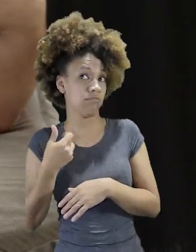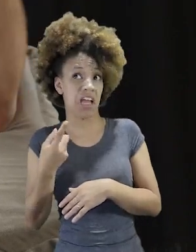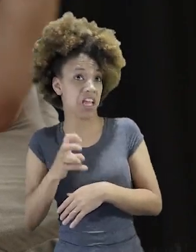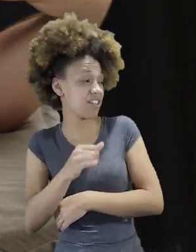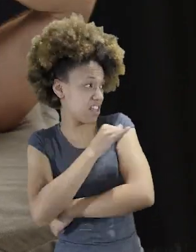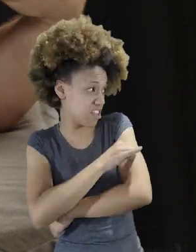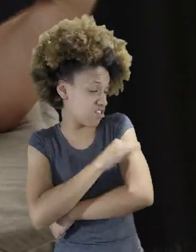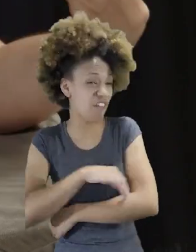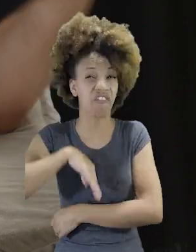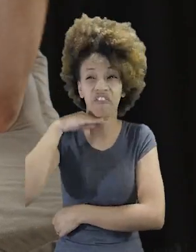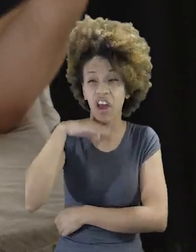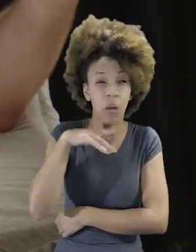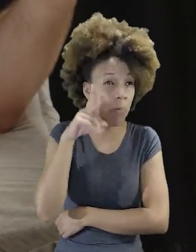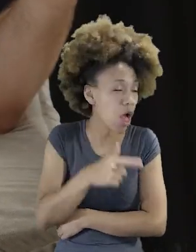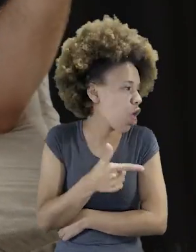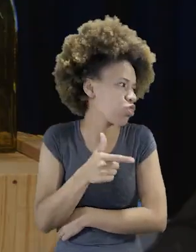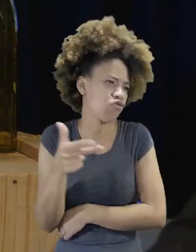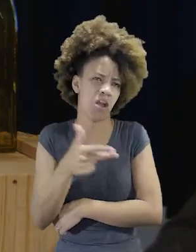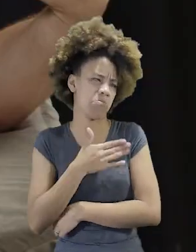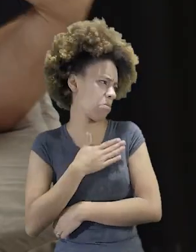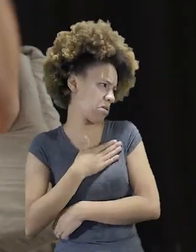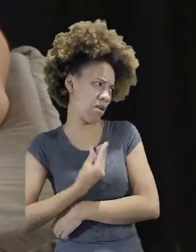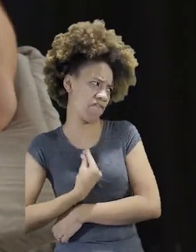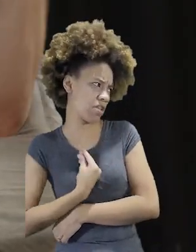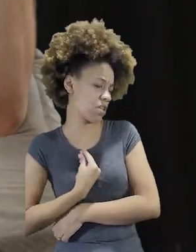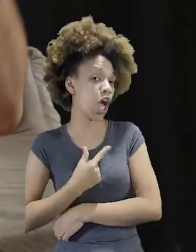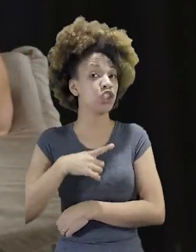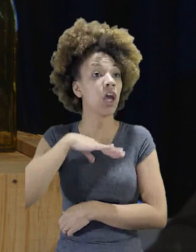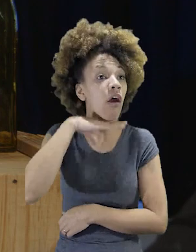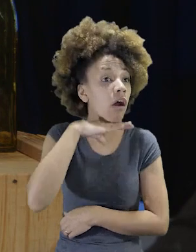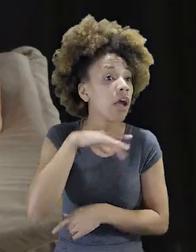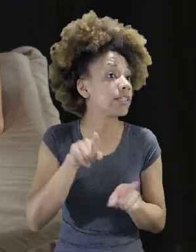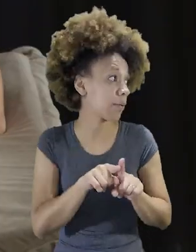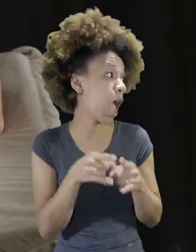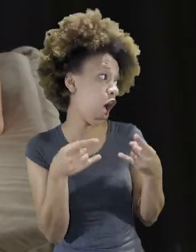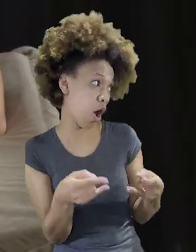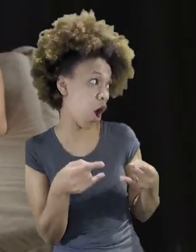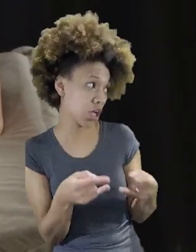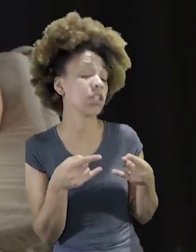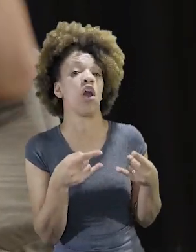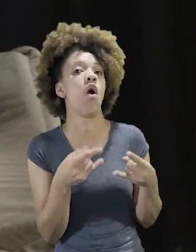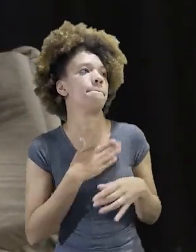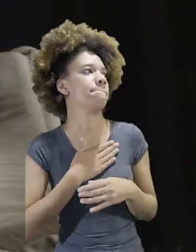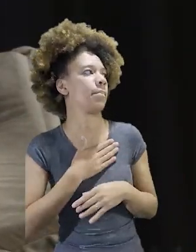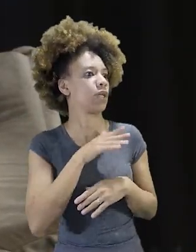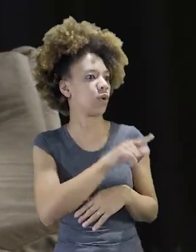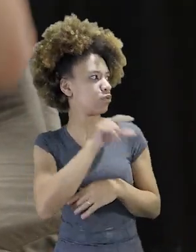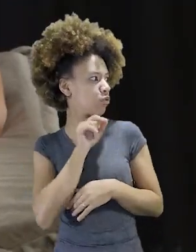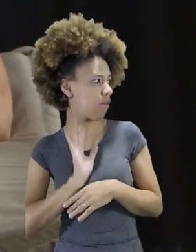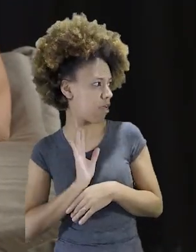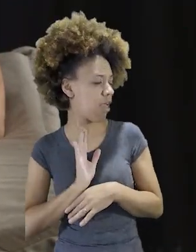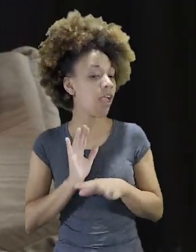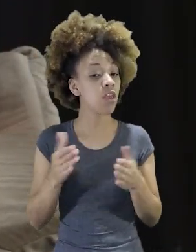tinha muito funk e tinha muito rock sim então o rock para mim é o que eu peguei e hoje você viu o moleque de 15 anos seja ele do